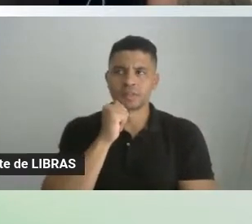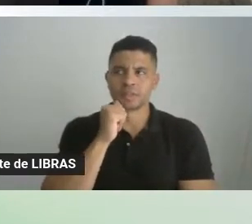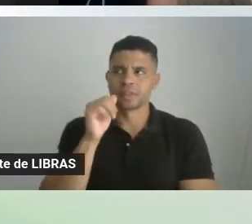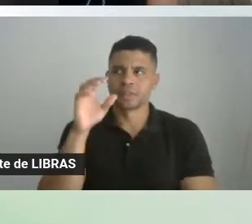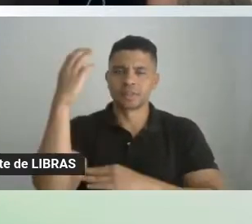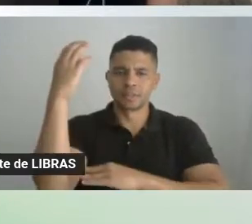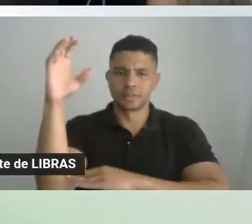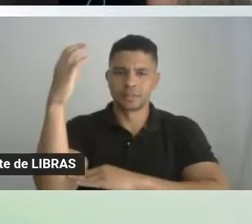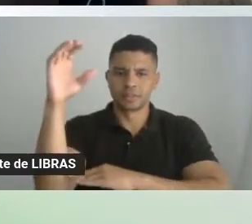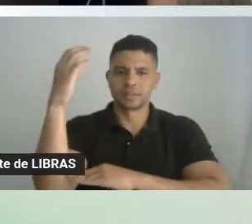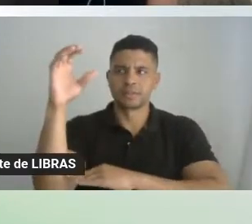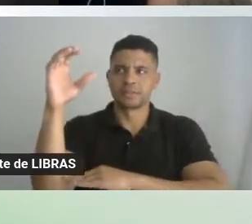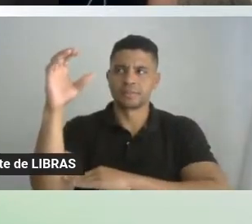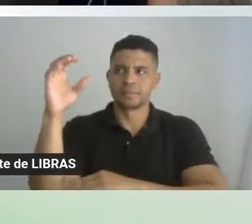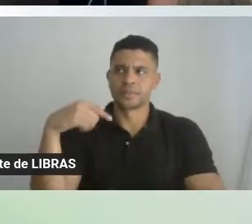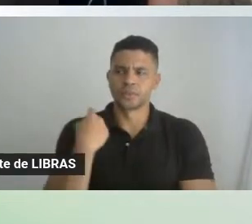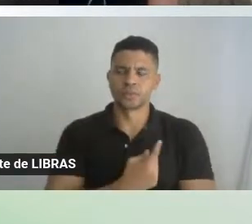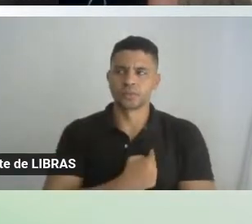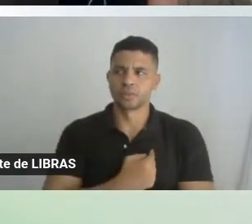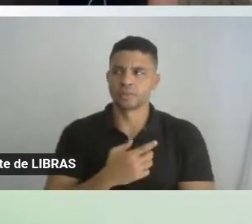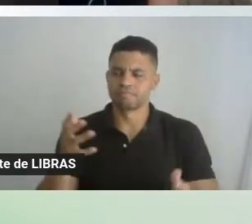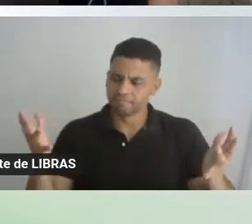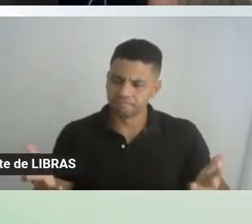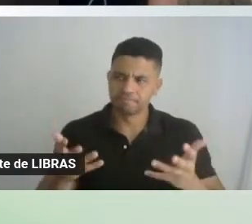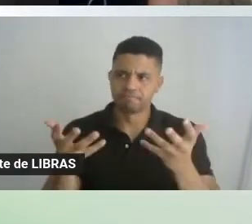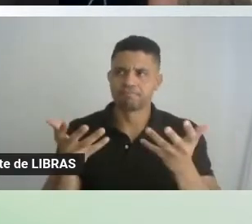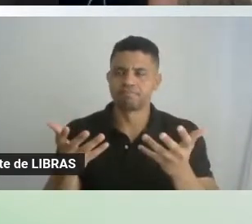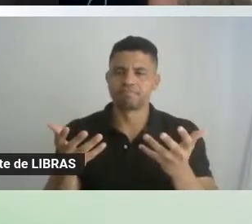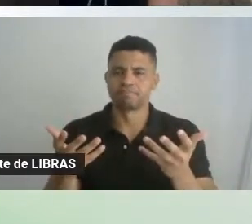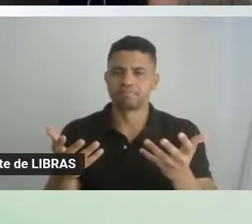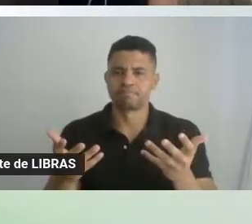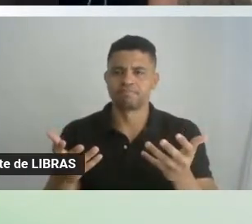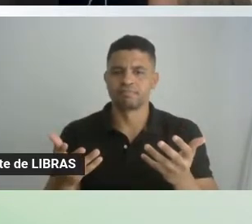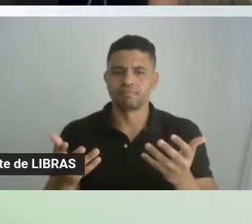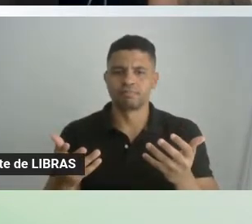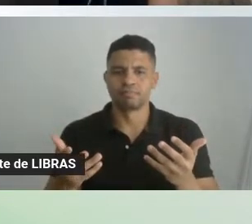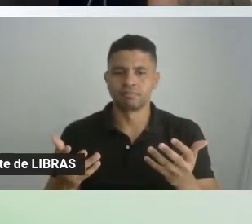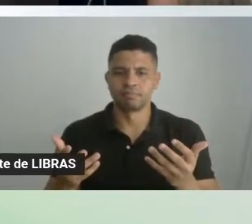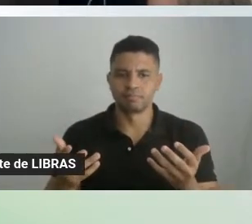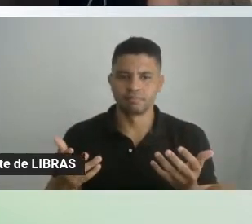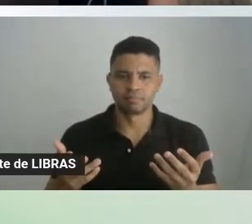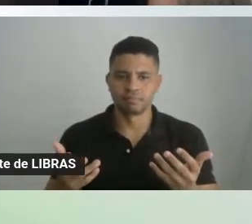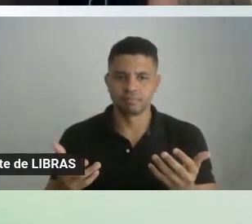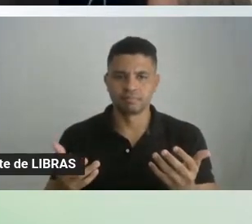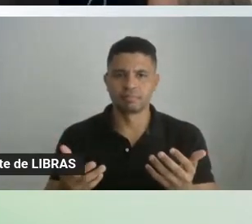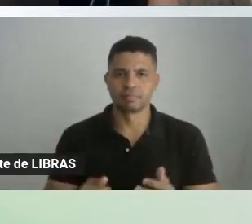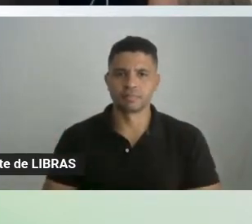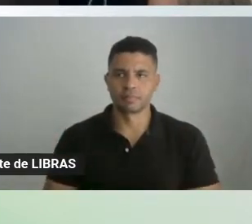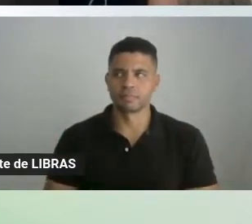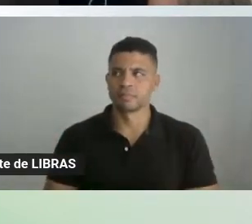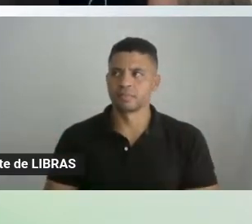a projetos de trabalho em STEAM, em educação criativa,